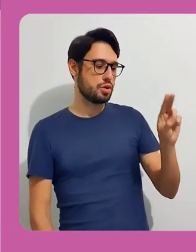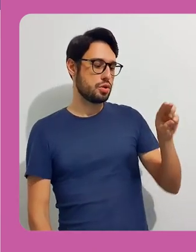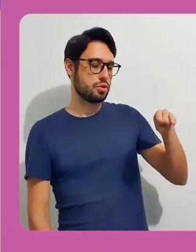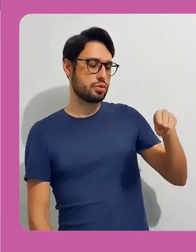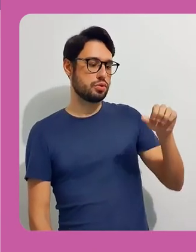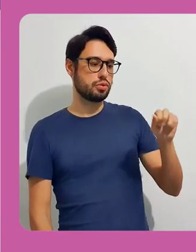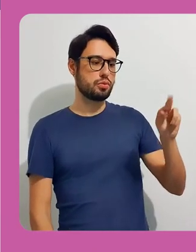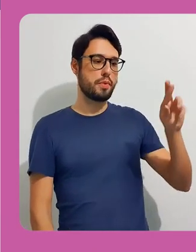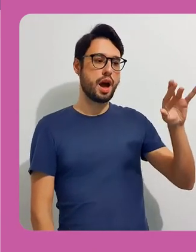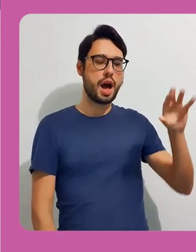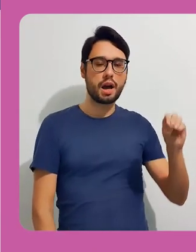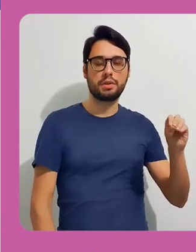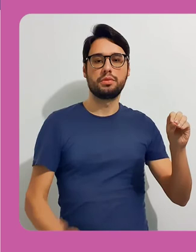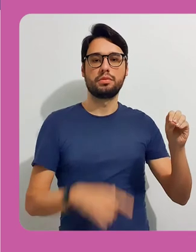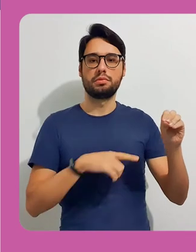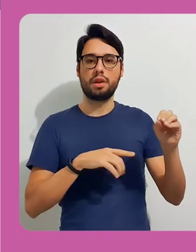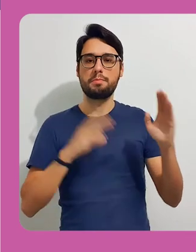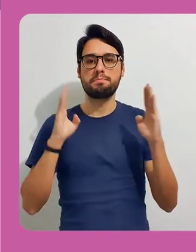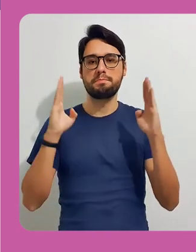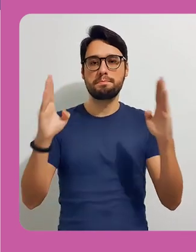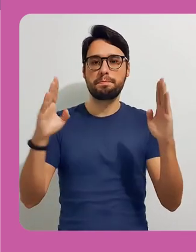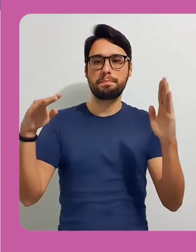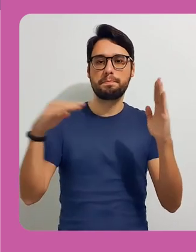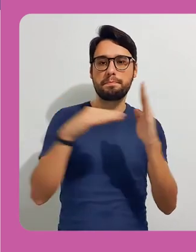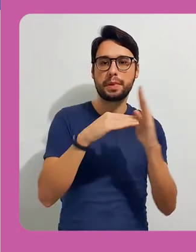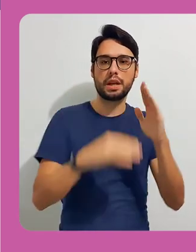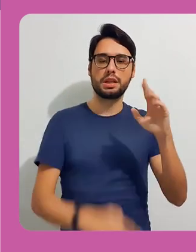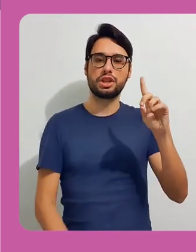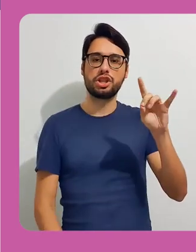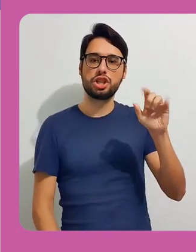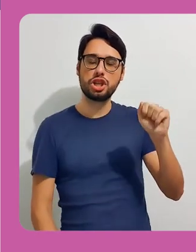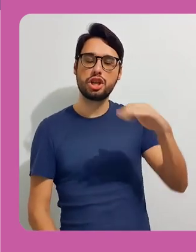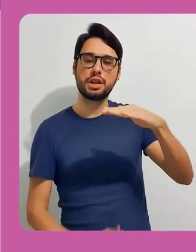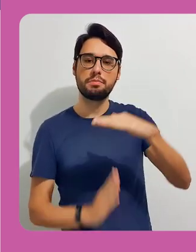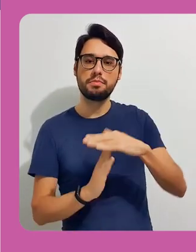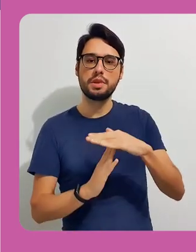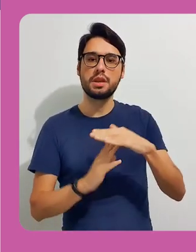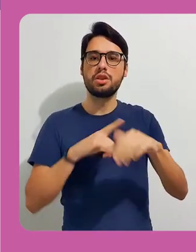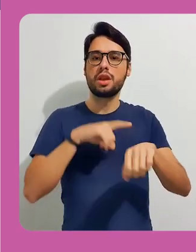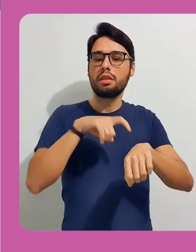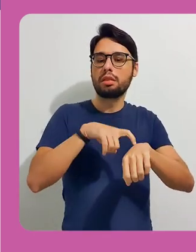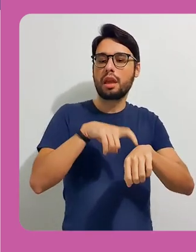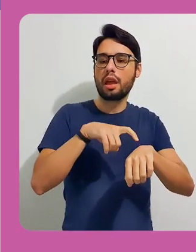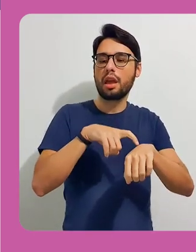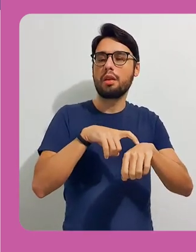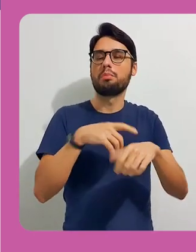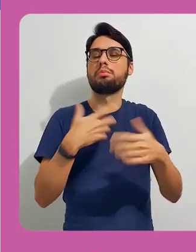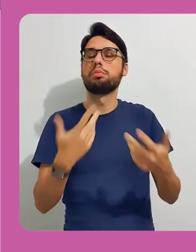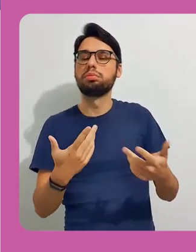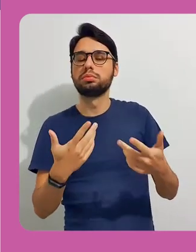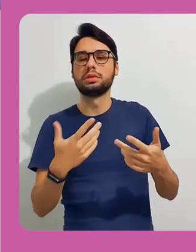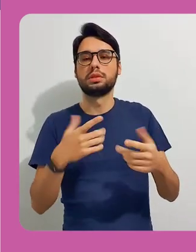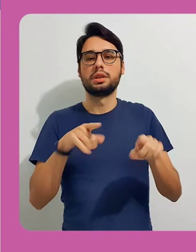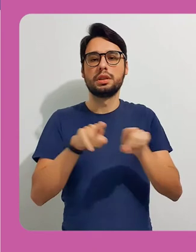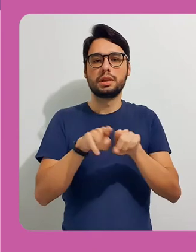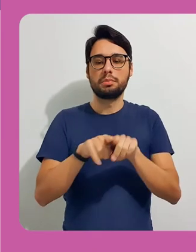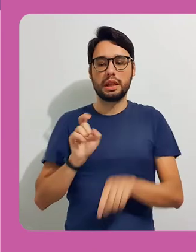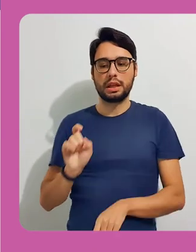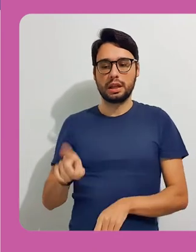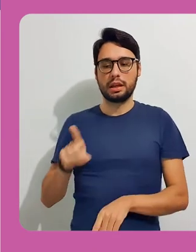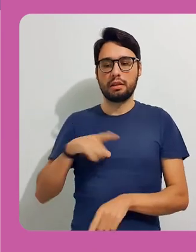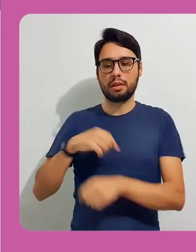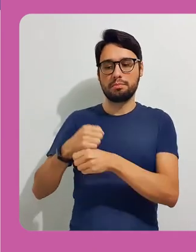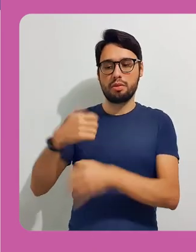aqui aquele arquivo que eu coloquei poderia ter mais de um aqui ó e aqui um sumário da